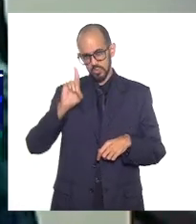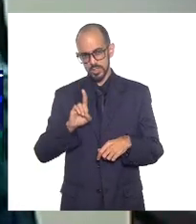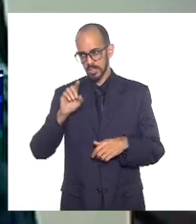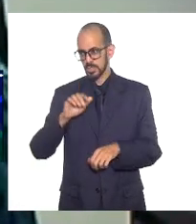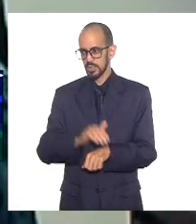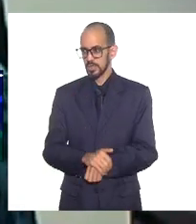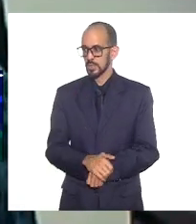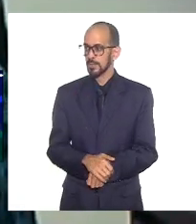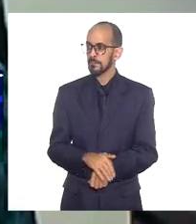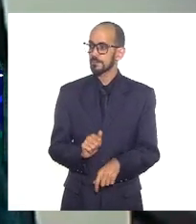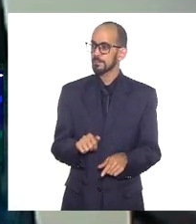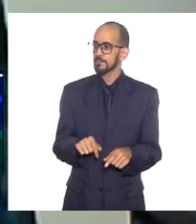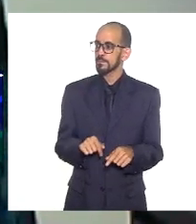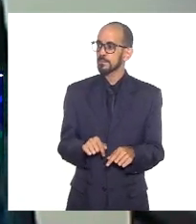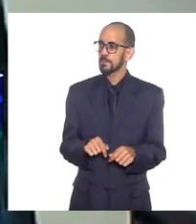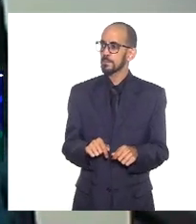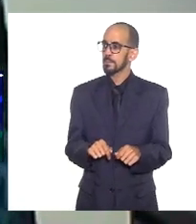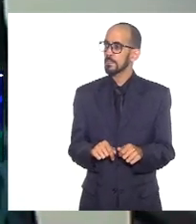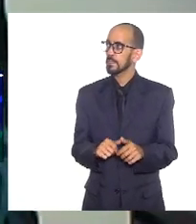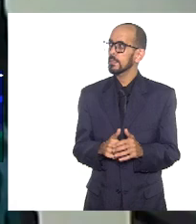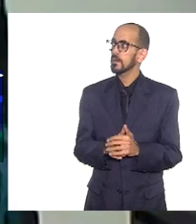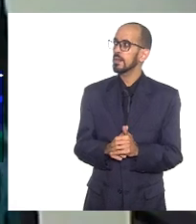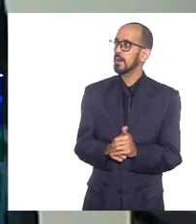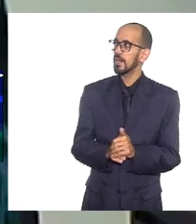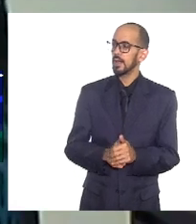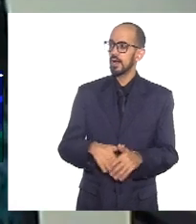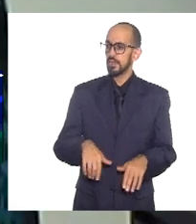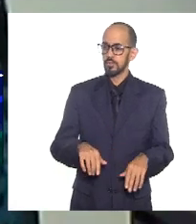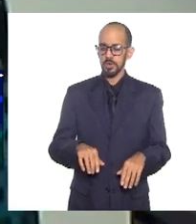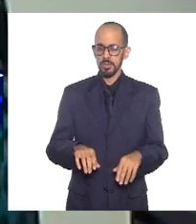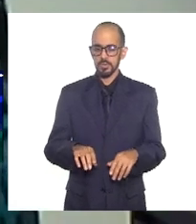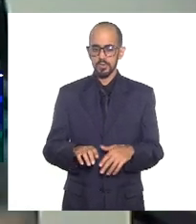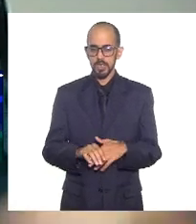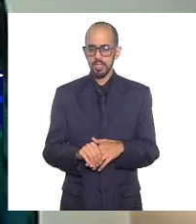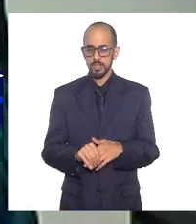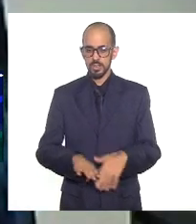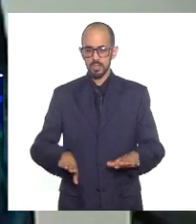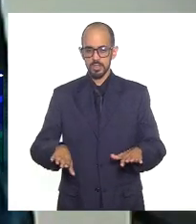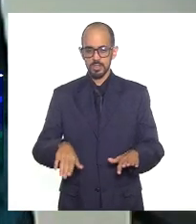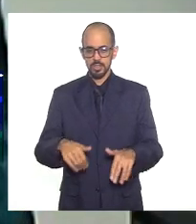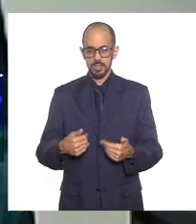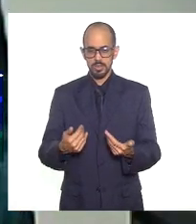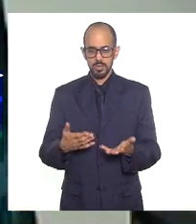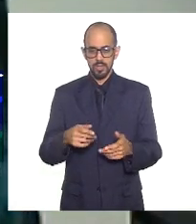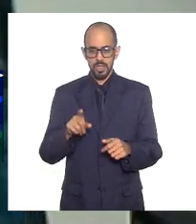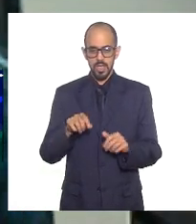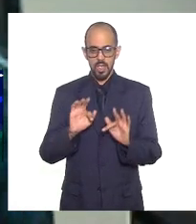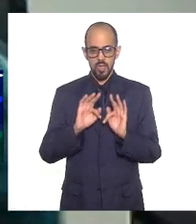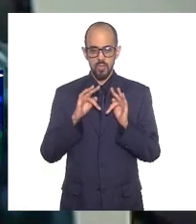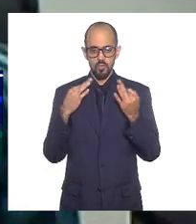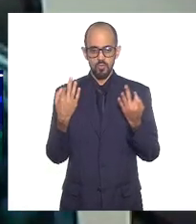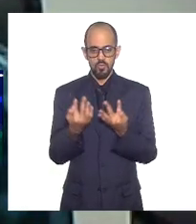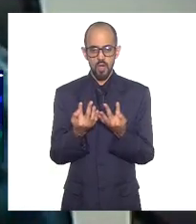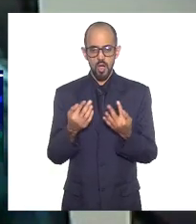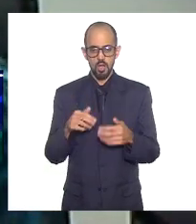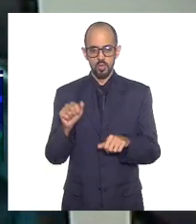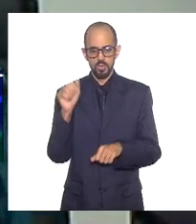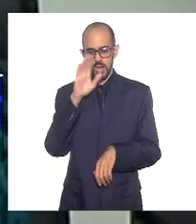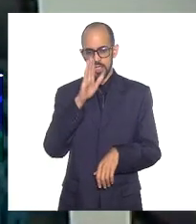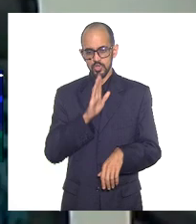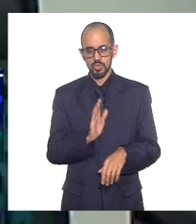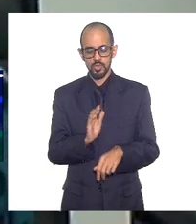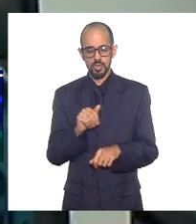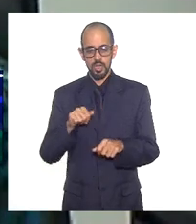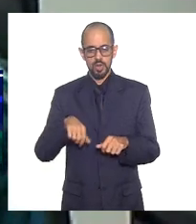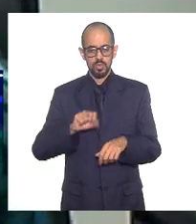esses dados é o Instituto de Segurança Pública, é o Fórum Nacional de Segurança